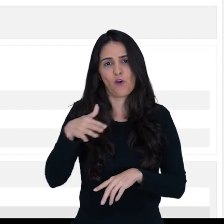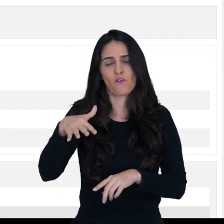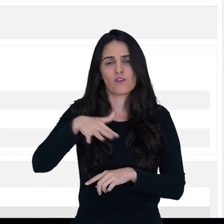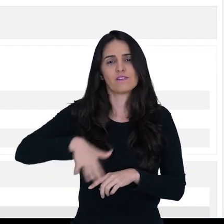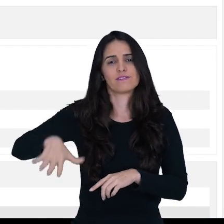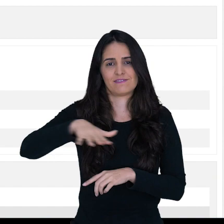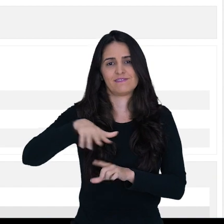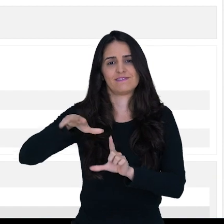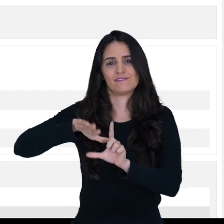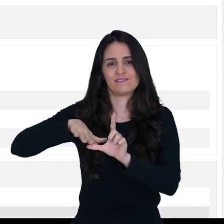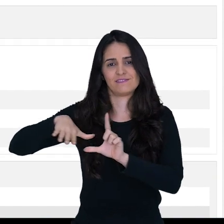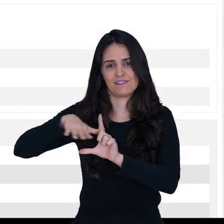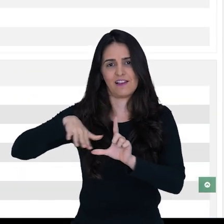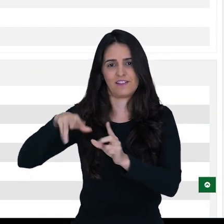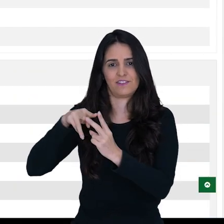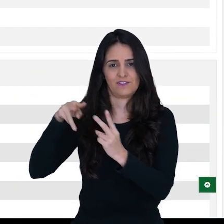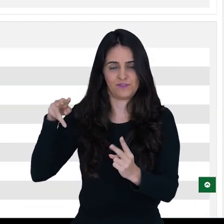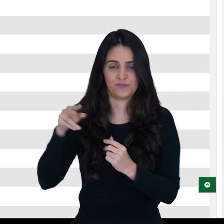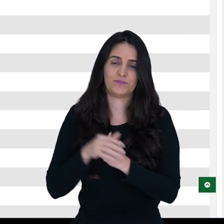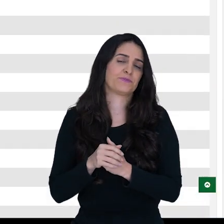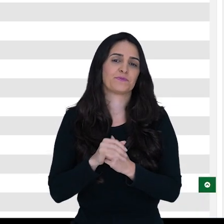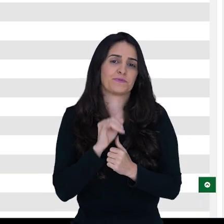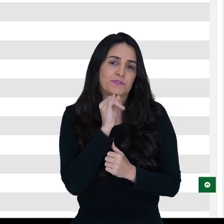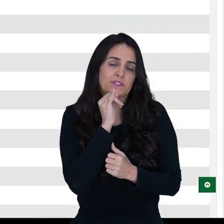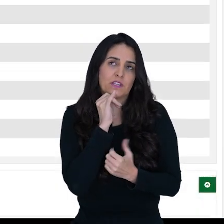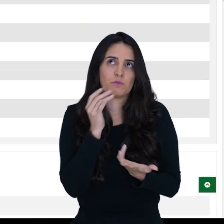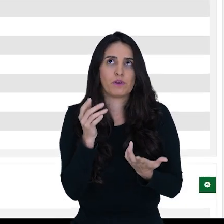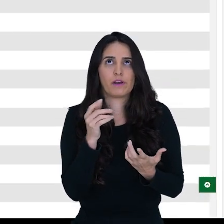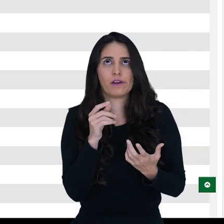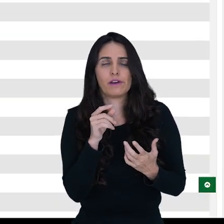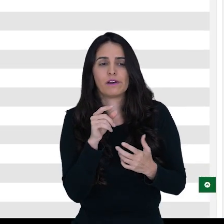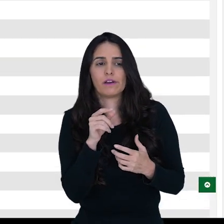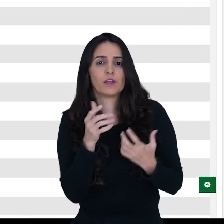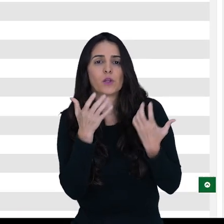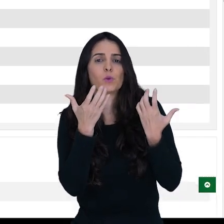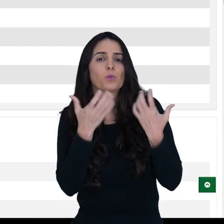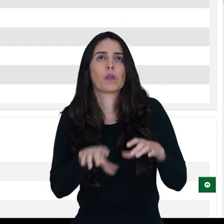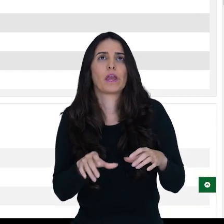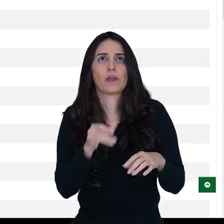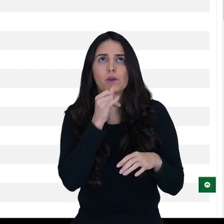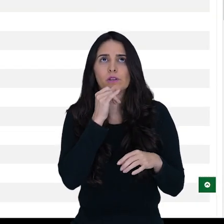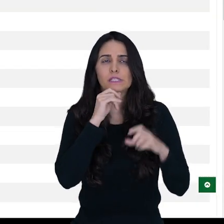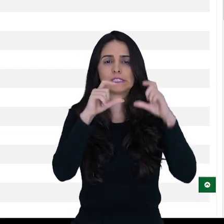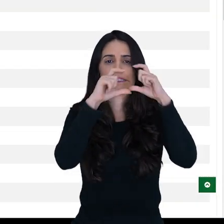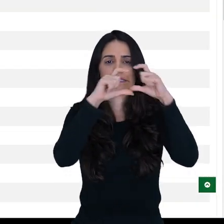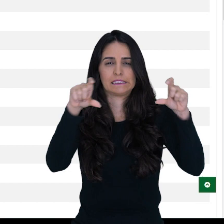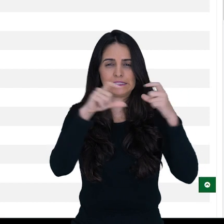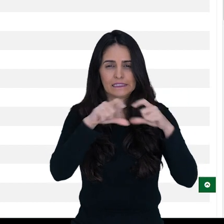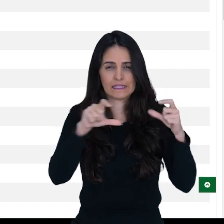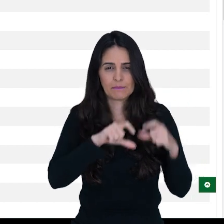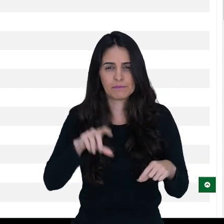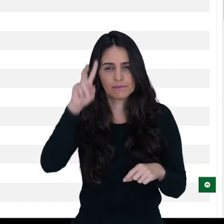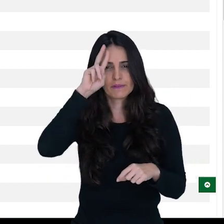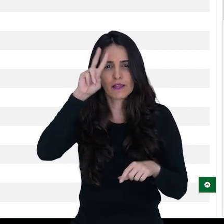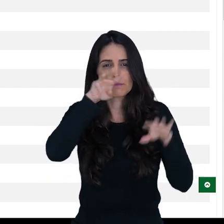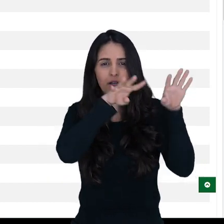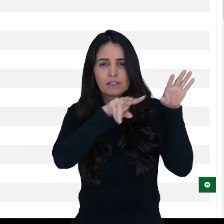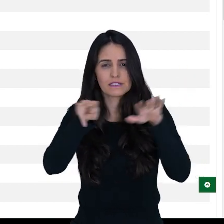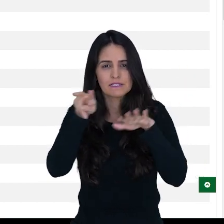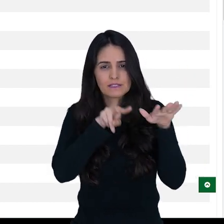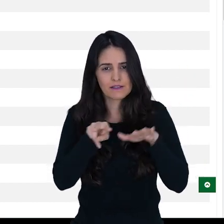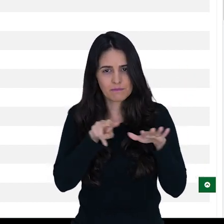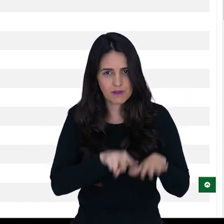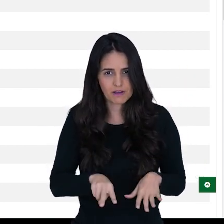um a um para Nova sala caso você deseje por exemplo não importar determinada semana você pode